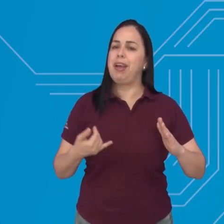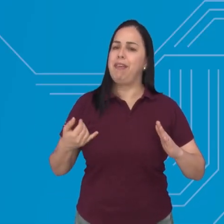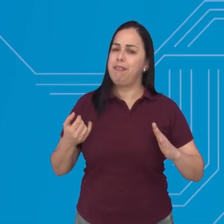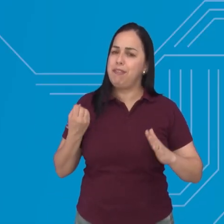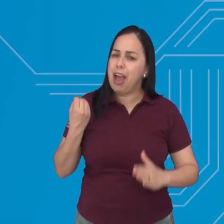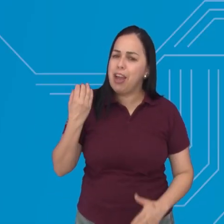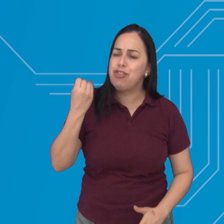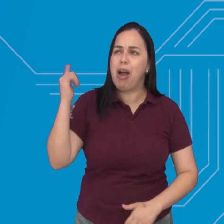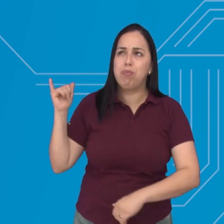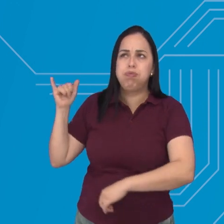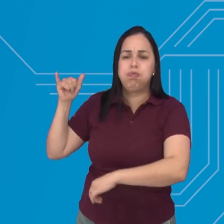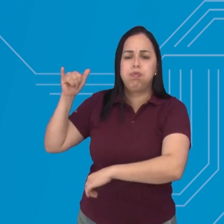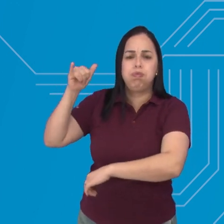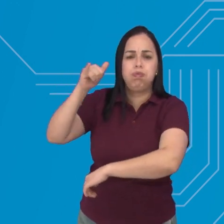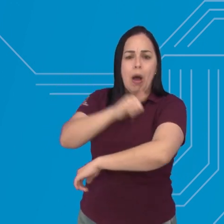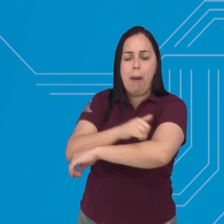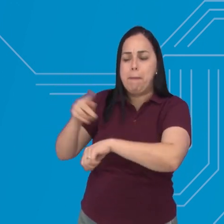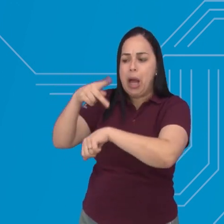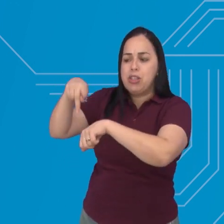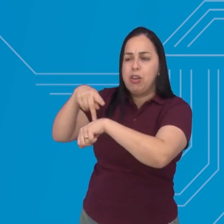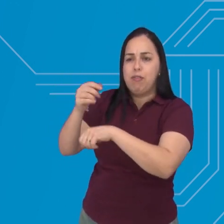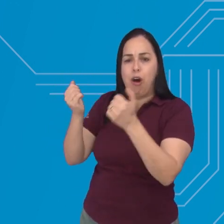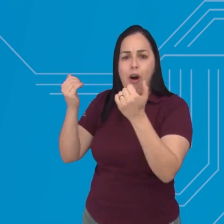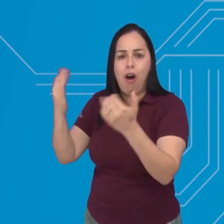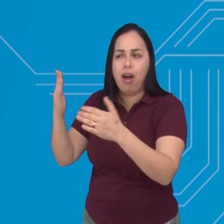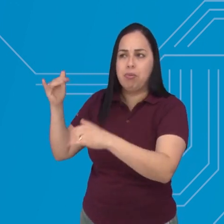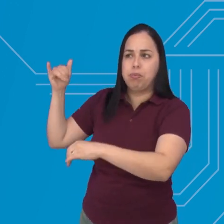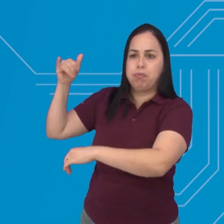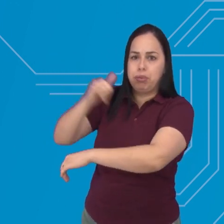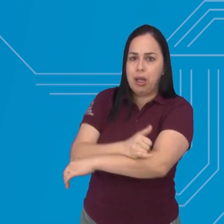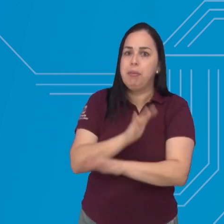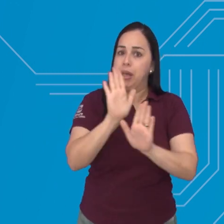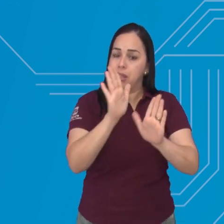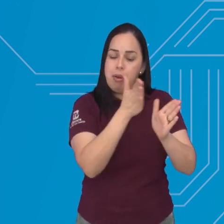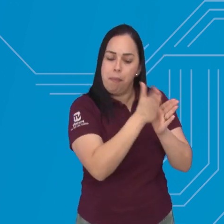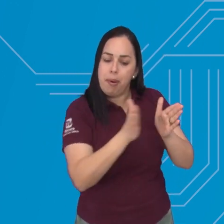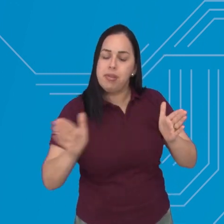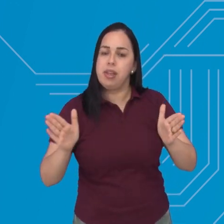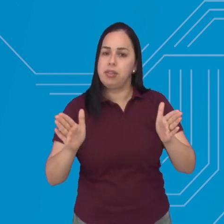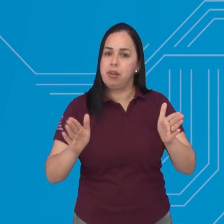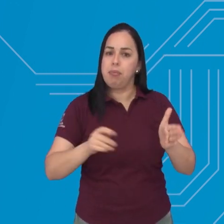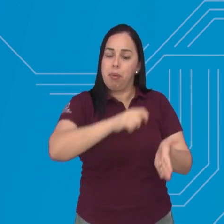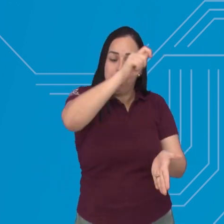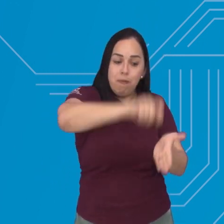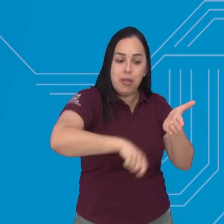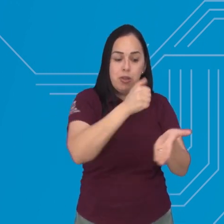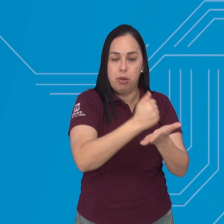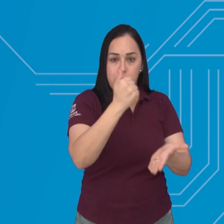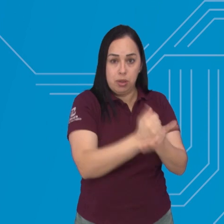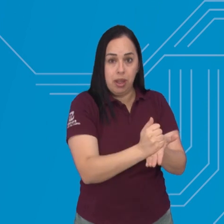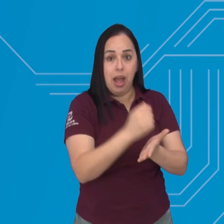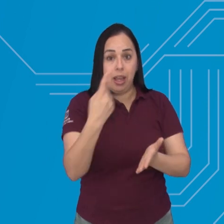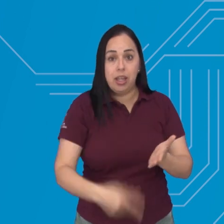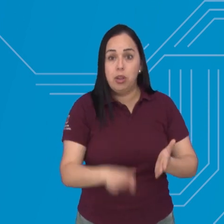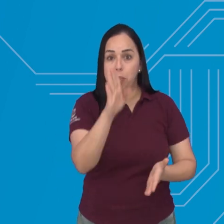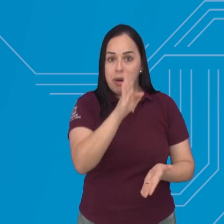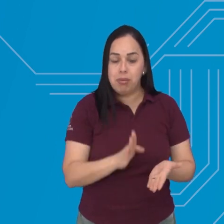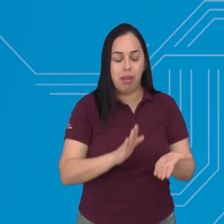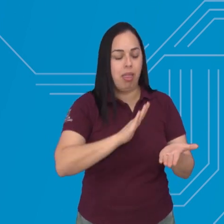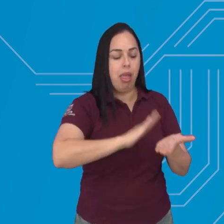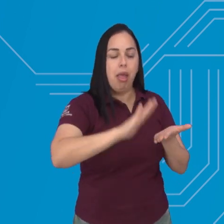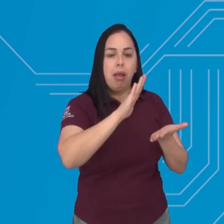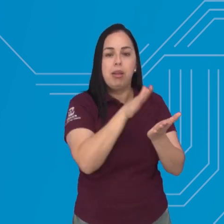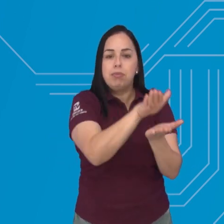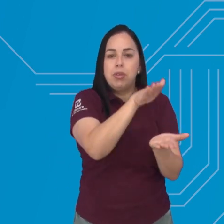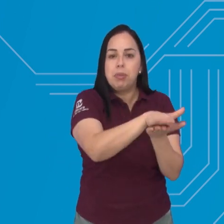fora do país, também tem que seguir alguns cuidados, que é todo o trâmite para o visto e também passaporte. Falando em passaporte, o Brasil